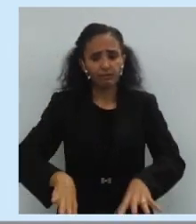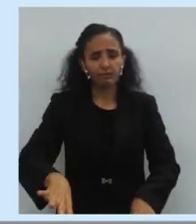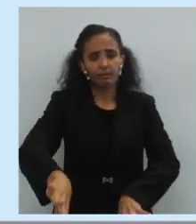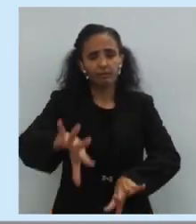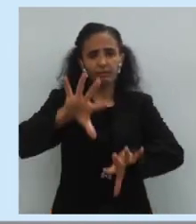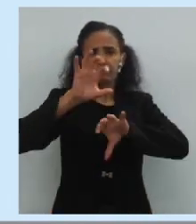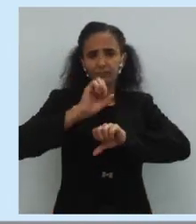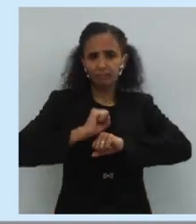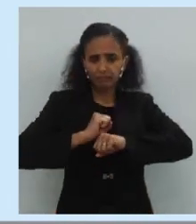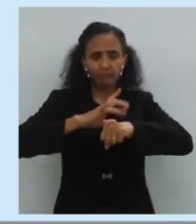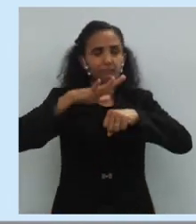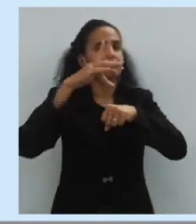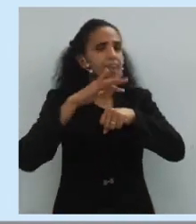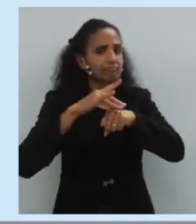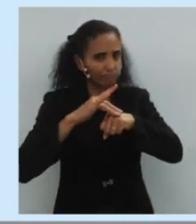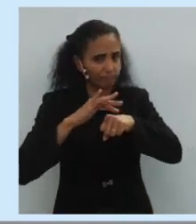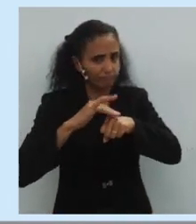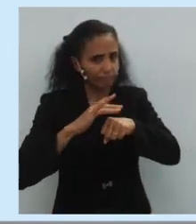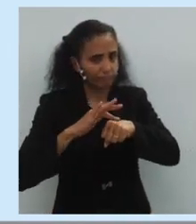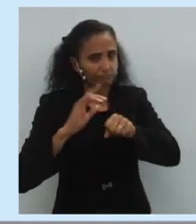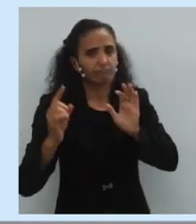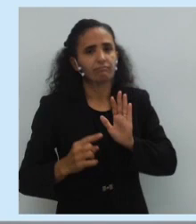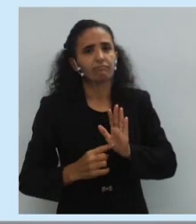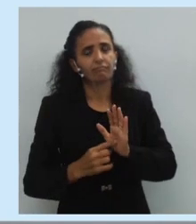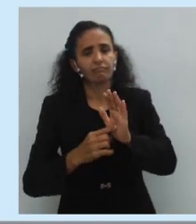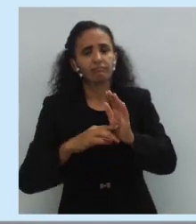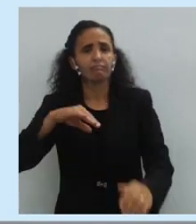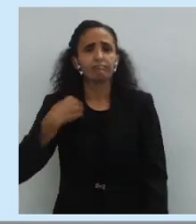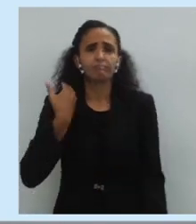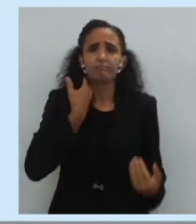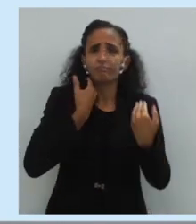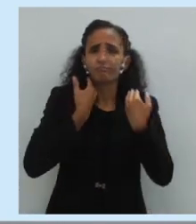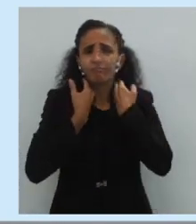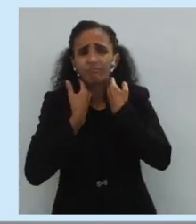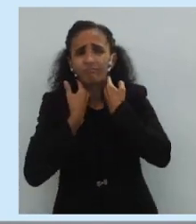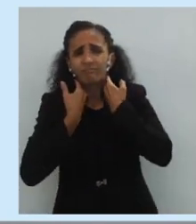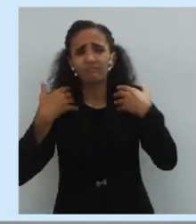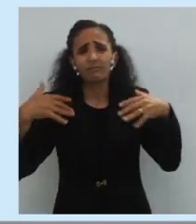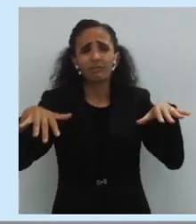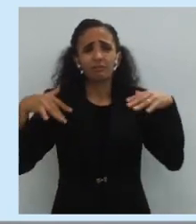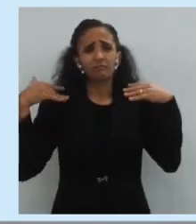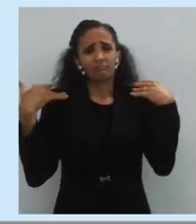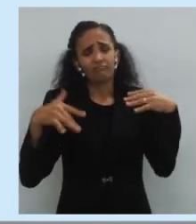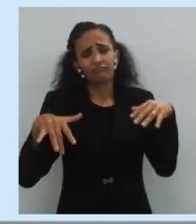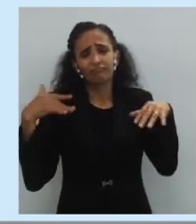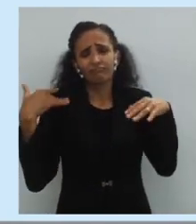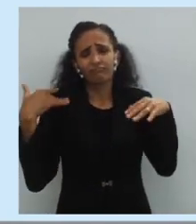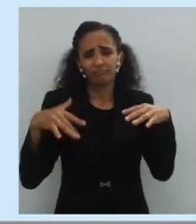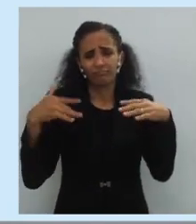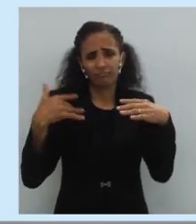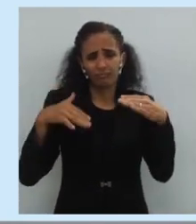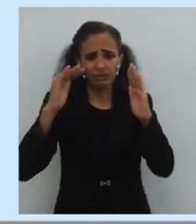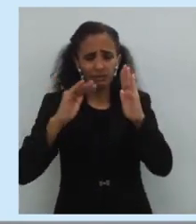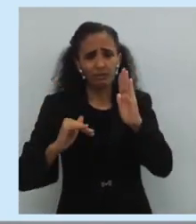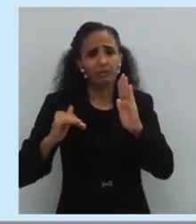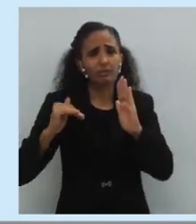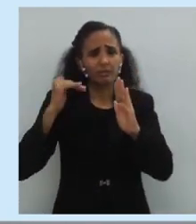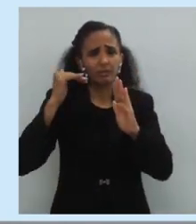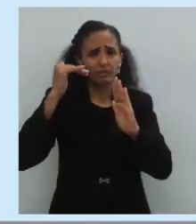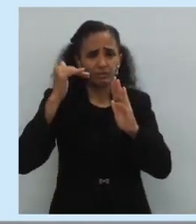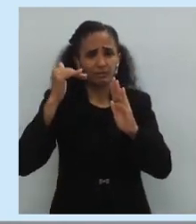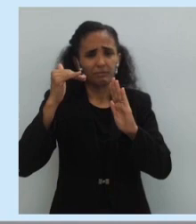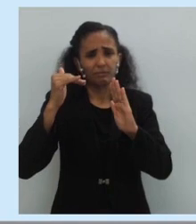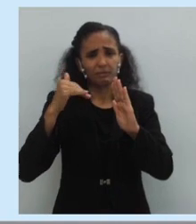pessoas elas são infectadas, né, os sintomas de febre, erupções